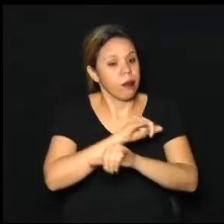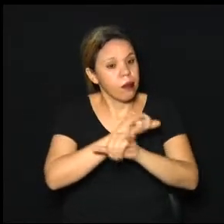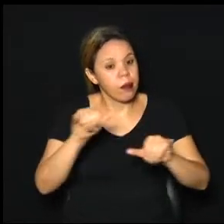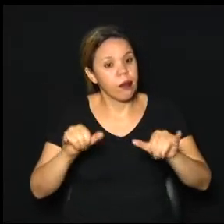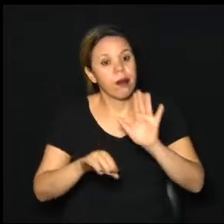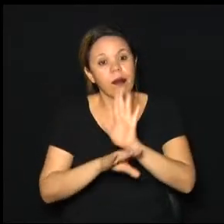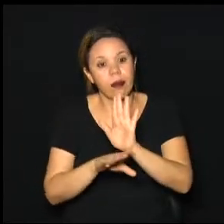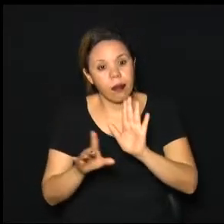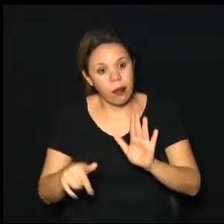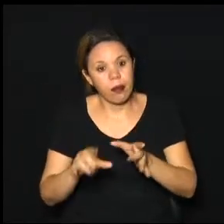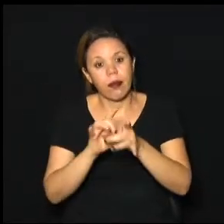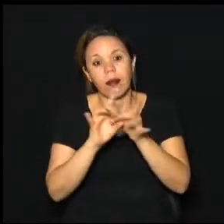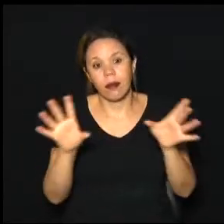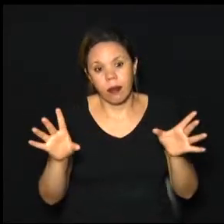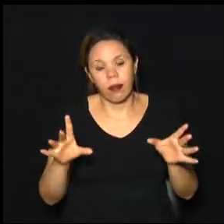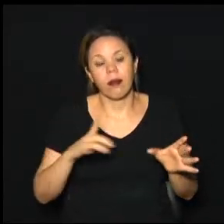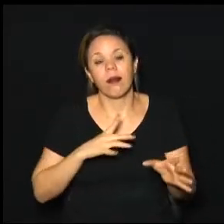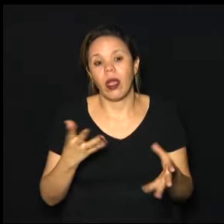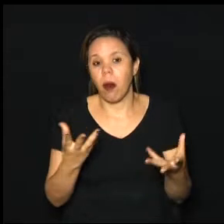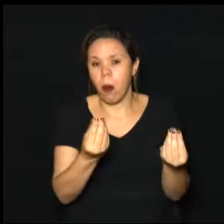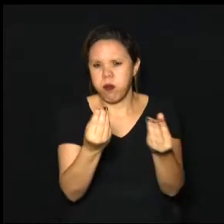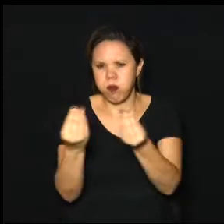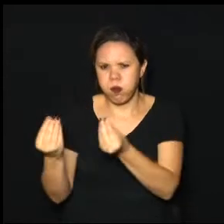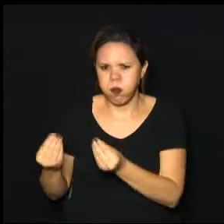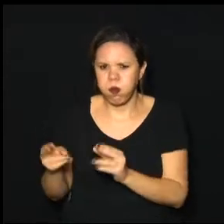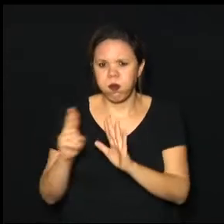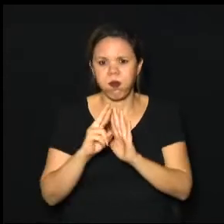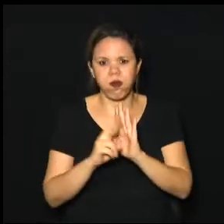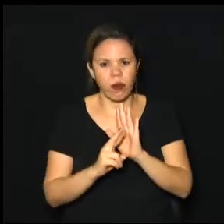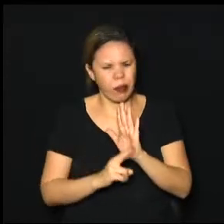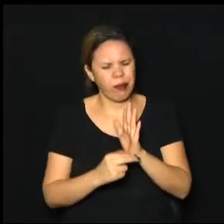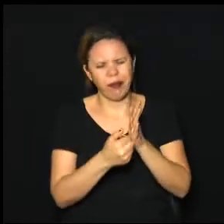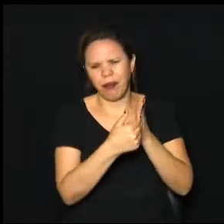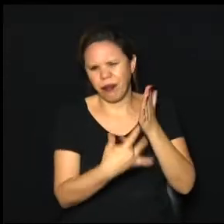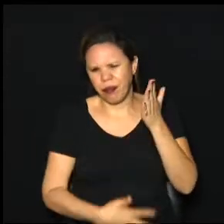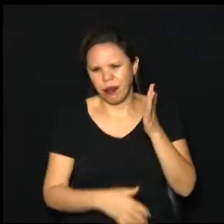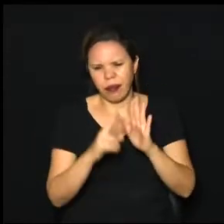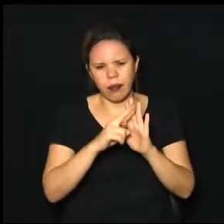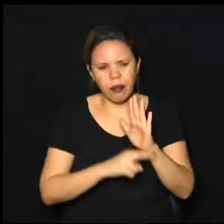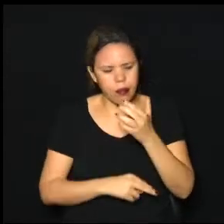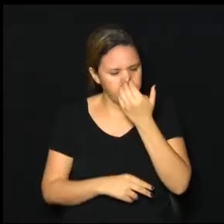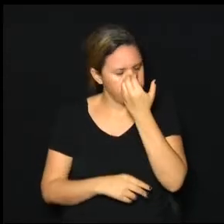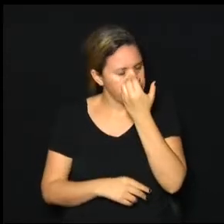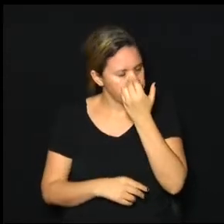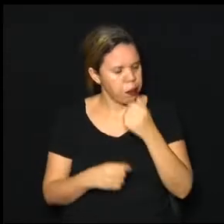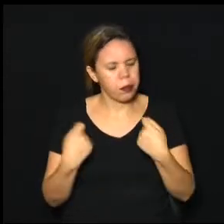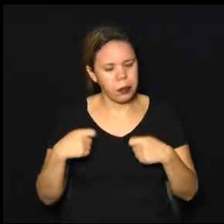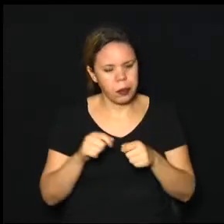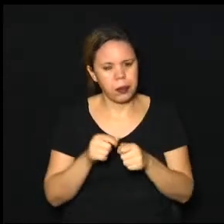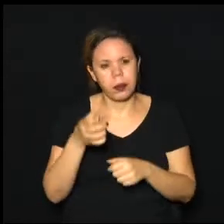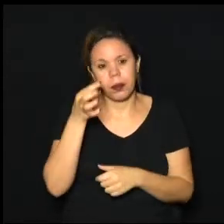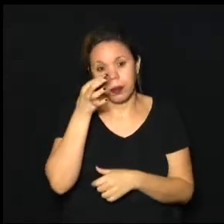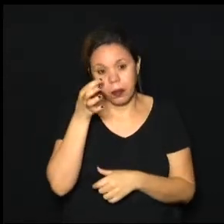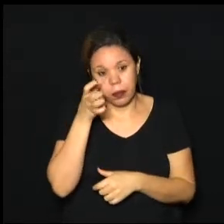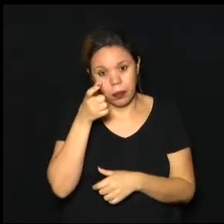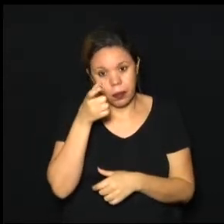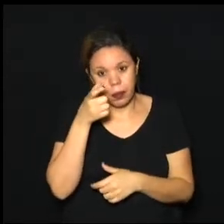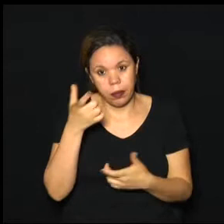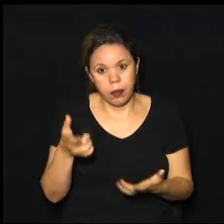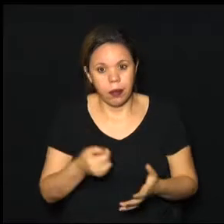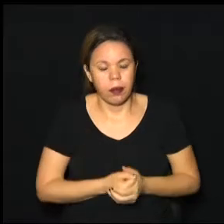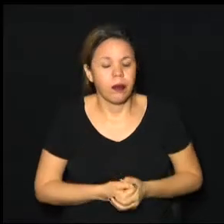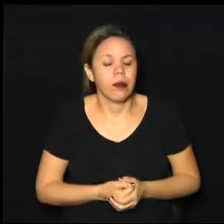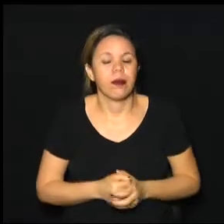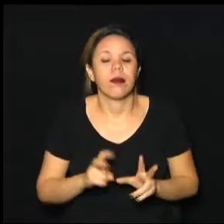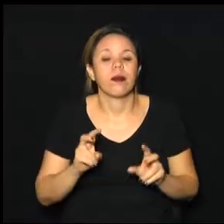embora ela seja permitida, ela é cheia de regras. Tem uma série de regrinhas que precisam ser observadas,